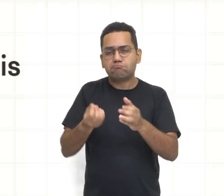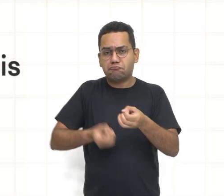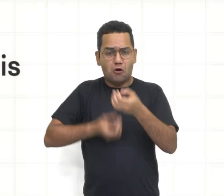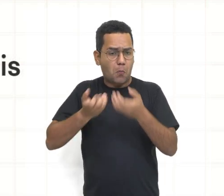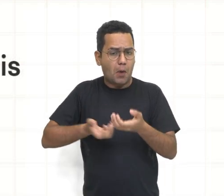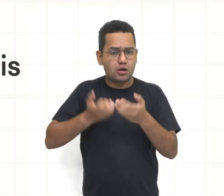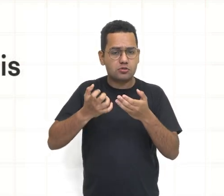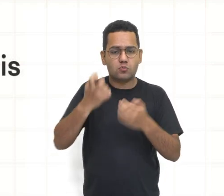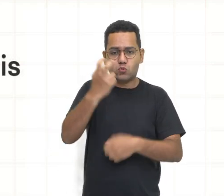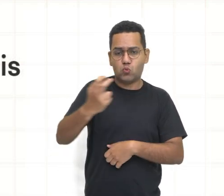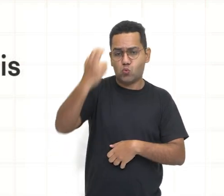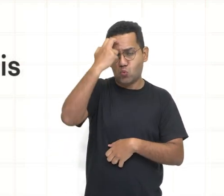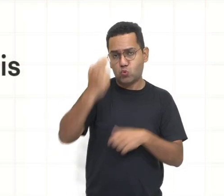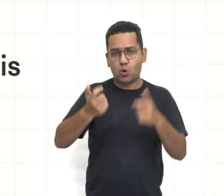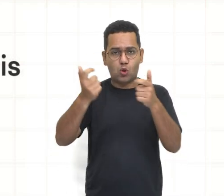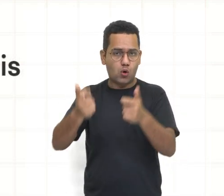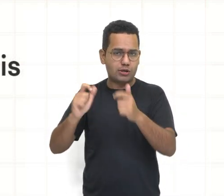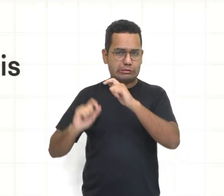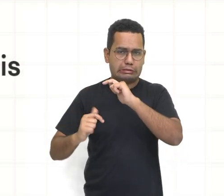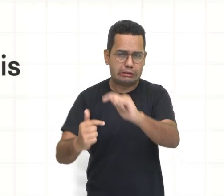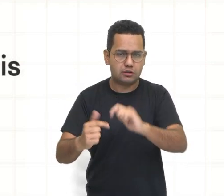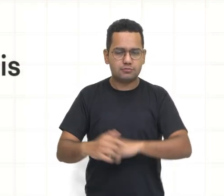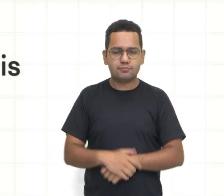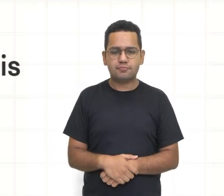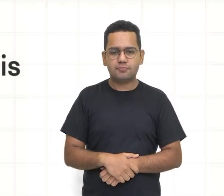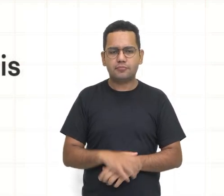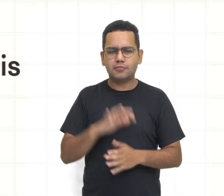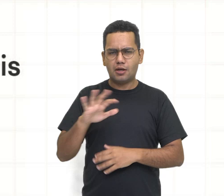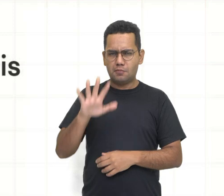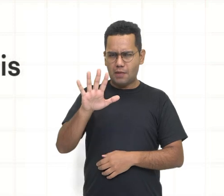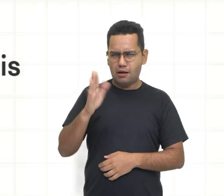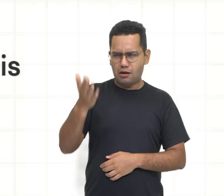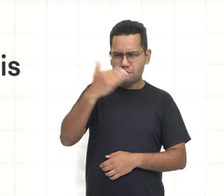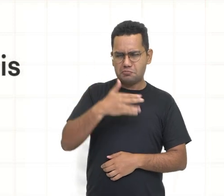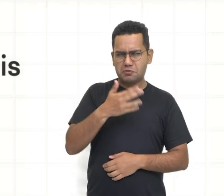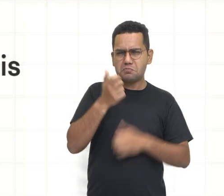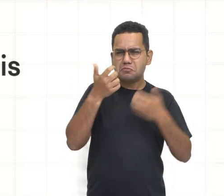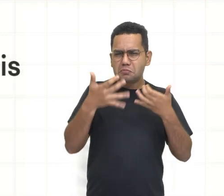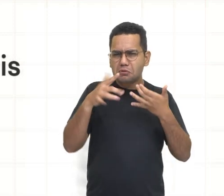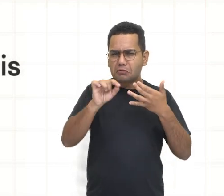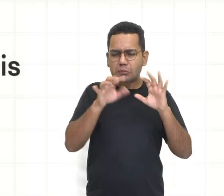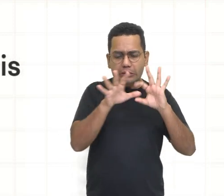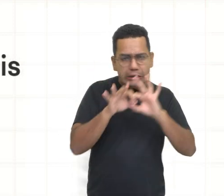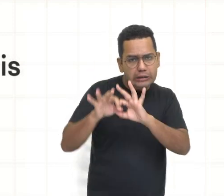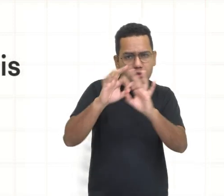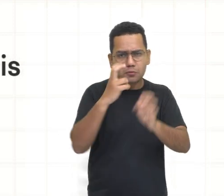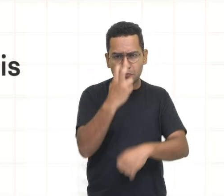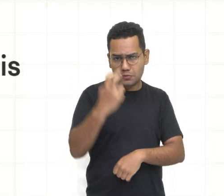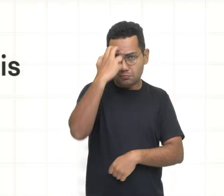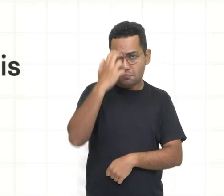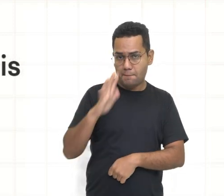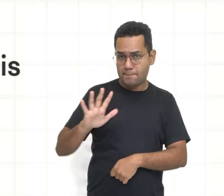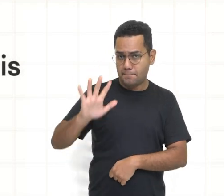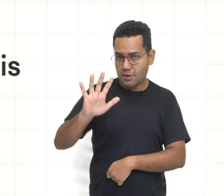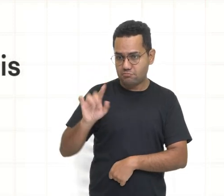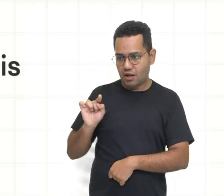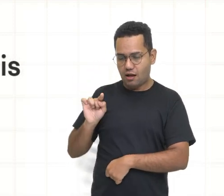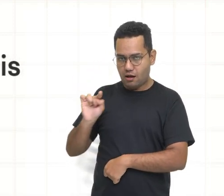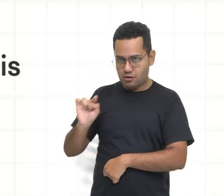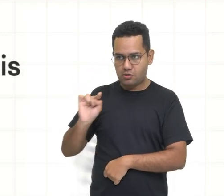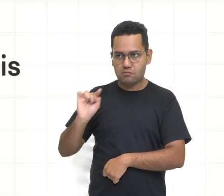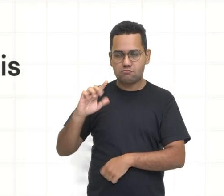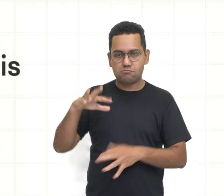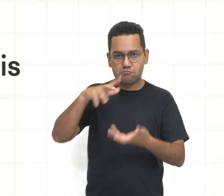há pouco que há a questão da integração cultural. Porém, nós vamos observar que no aspecto